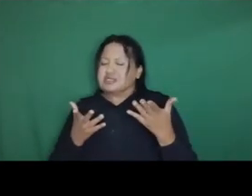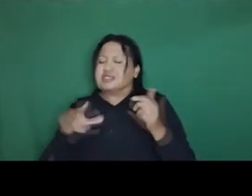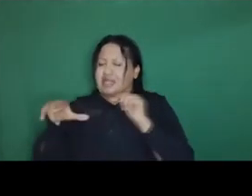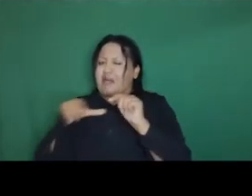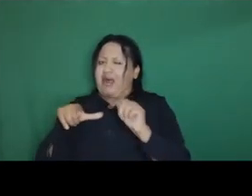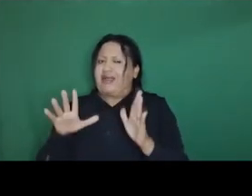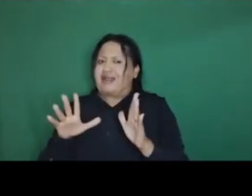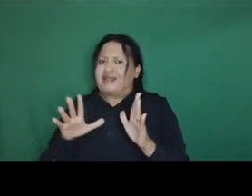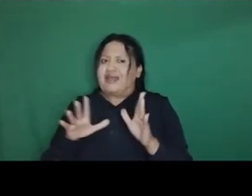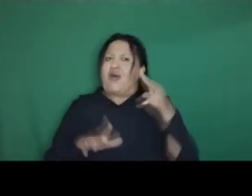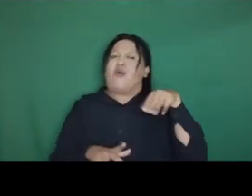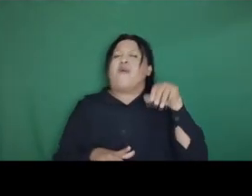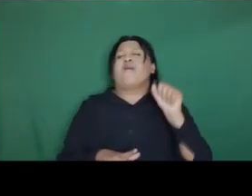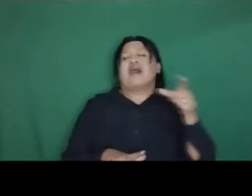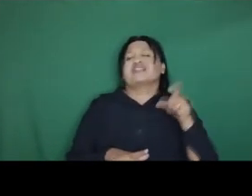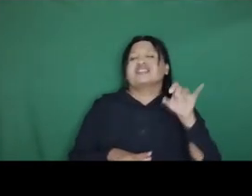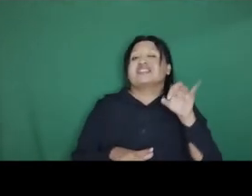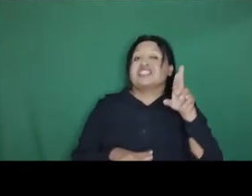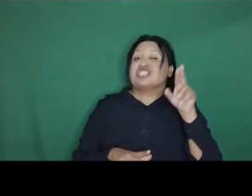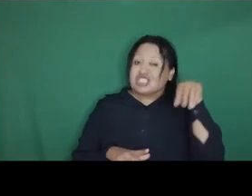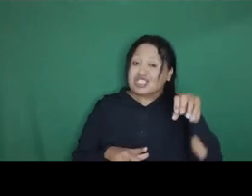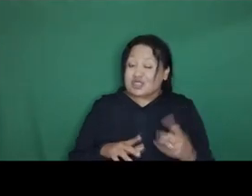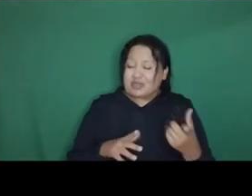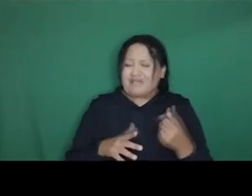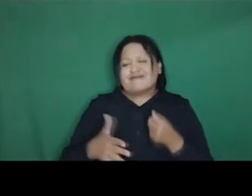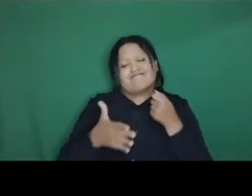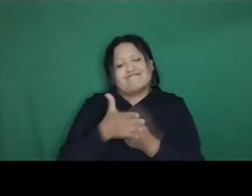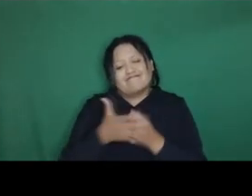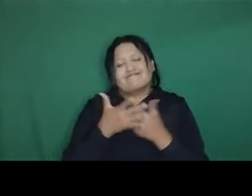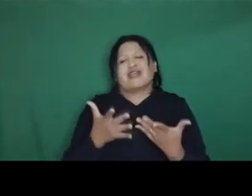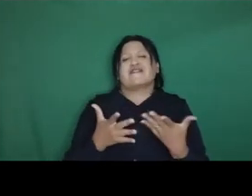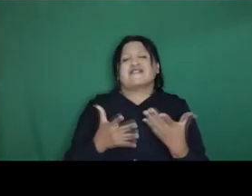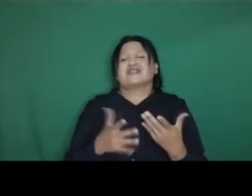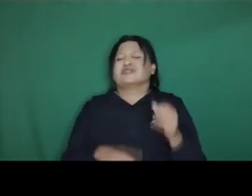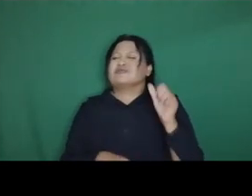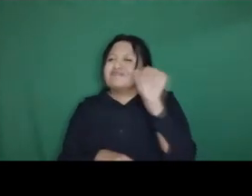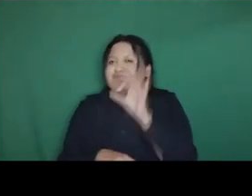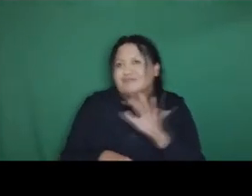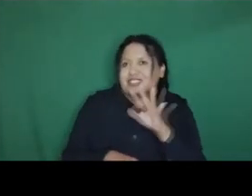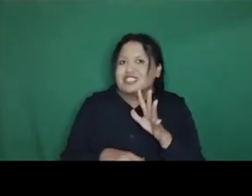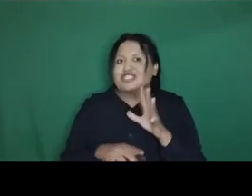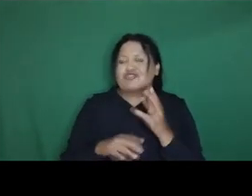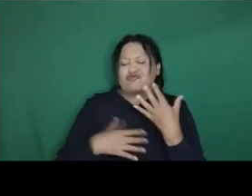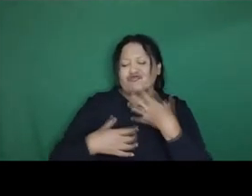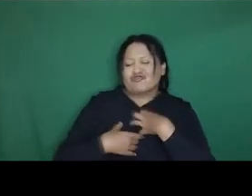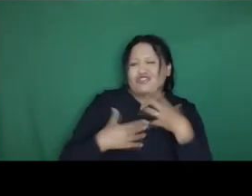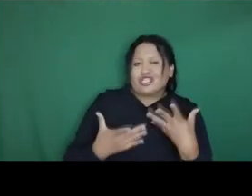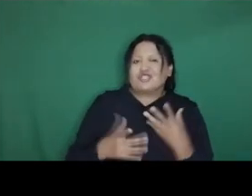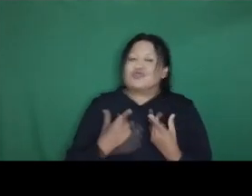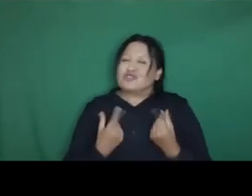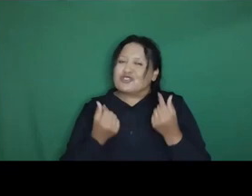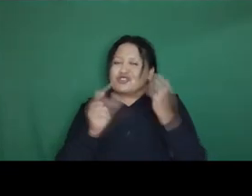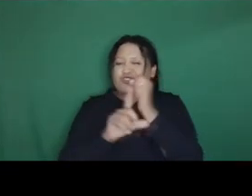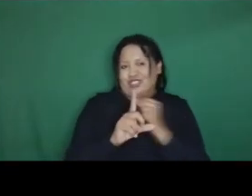de Karl Marx né a luta de classes né o Marxismo né é uma forma de contestação do modelo né